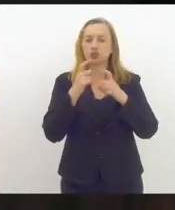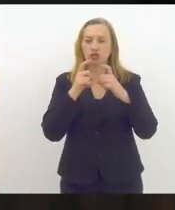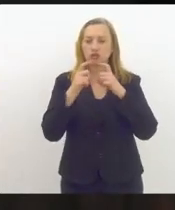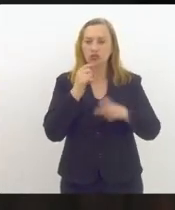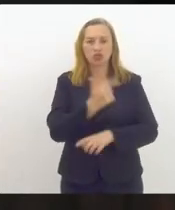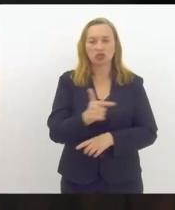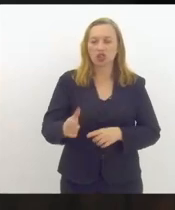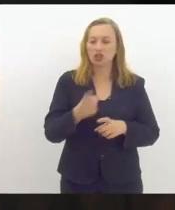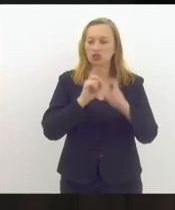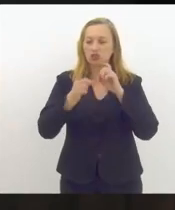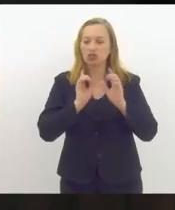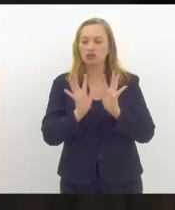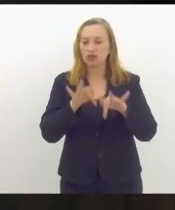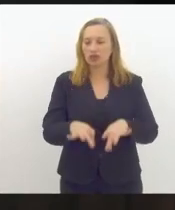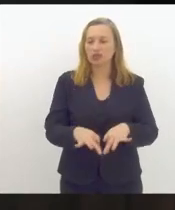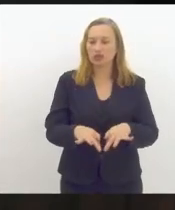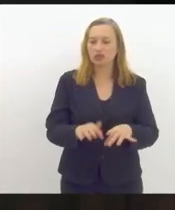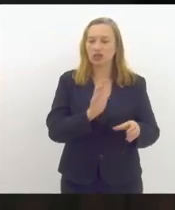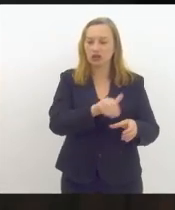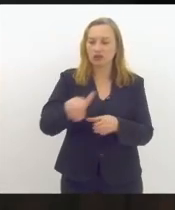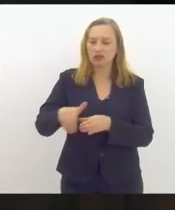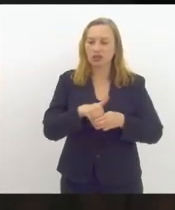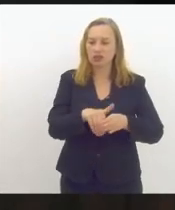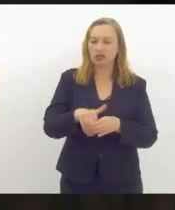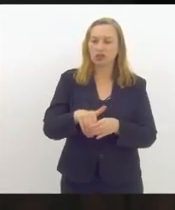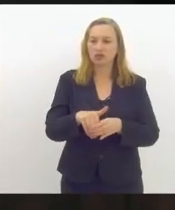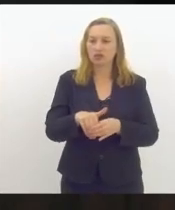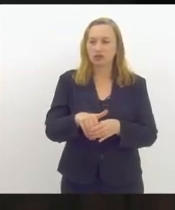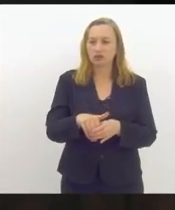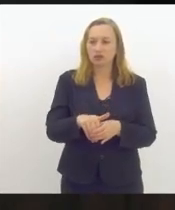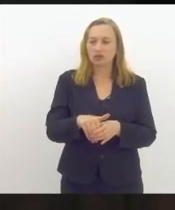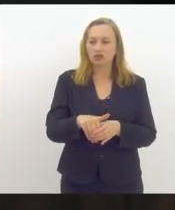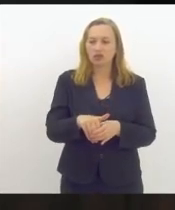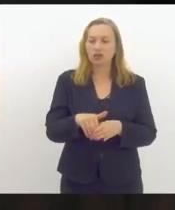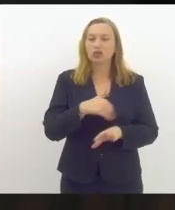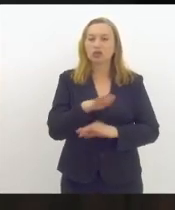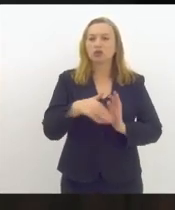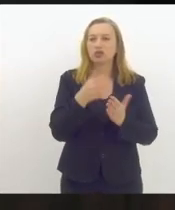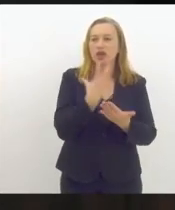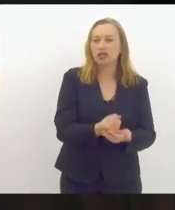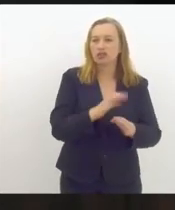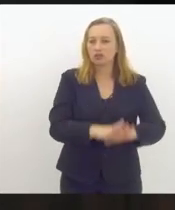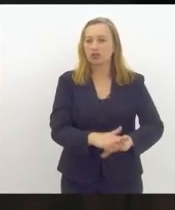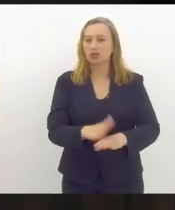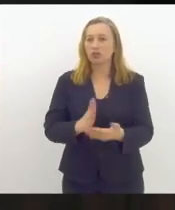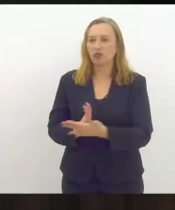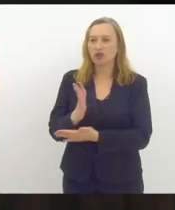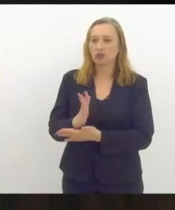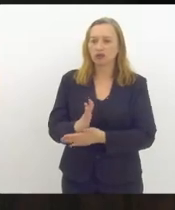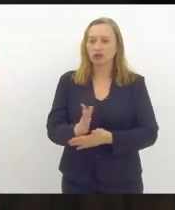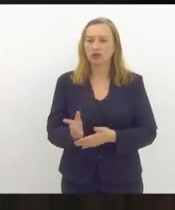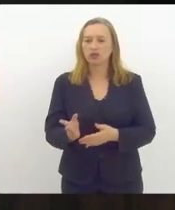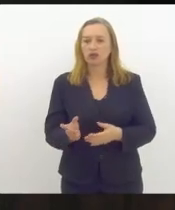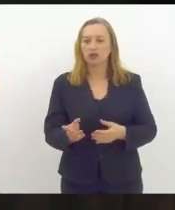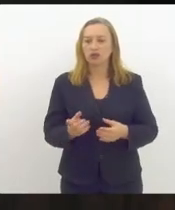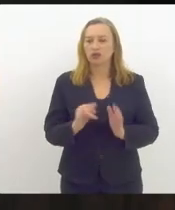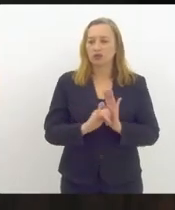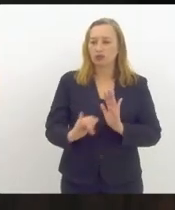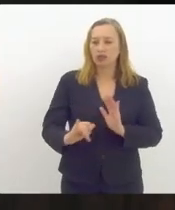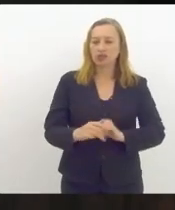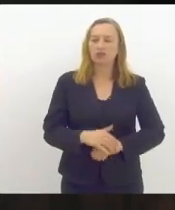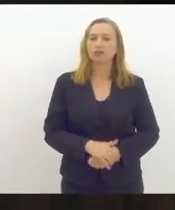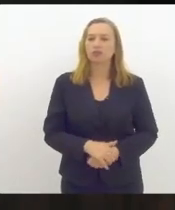na Avenida que é discutir encerrada a discussão em votação se eu tiver aprovam permaneçam Como estão aprovado vai a